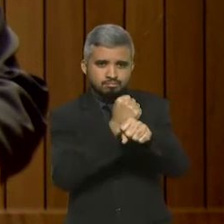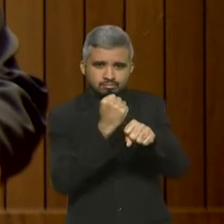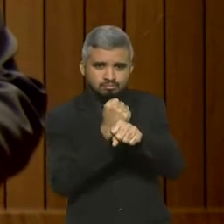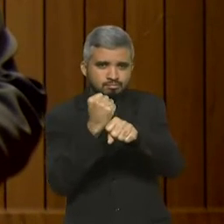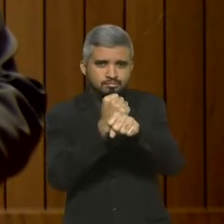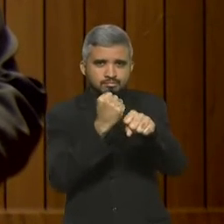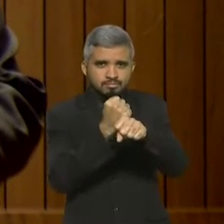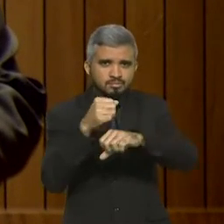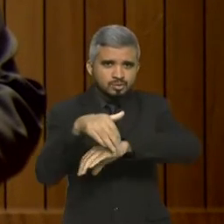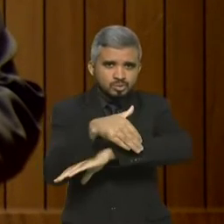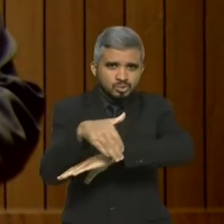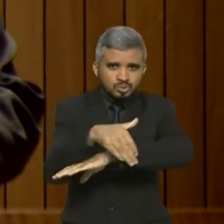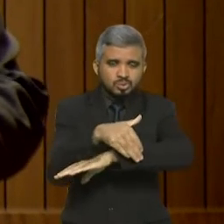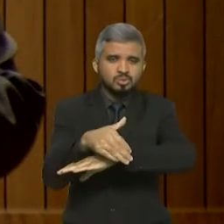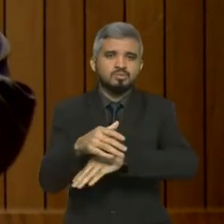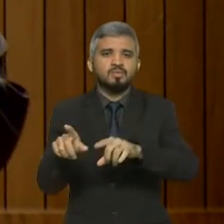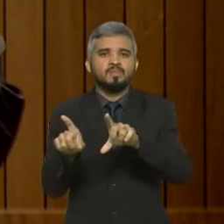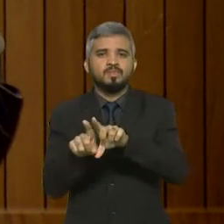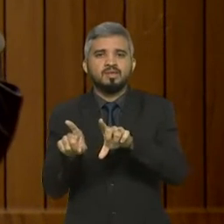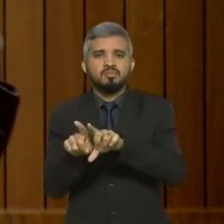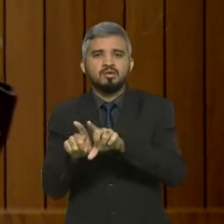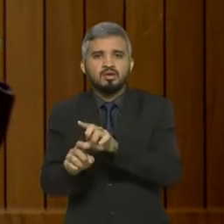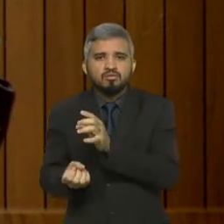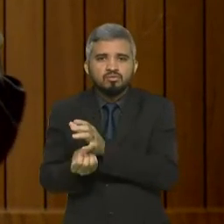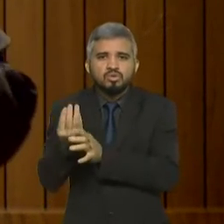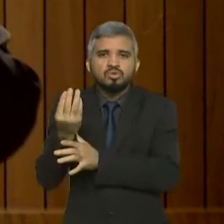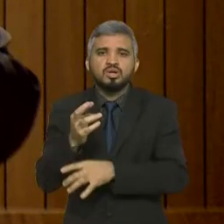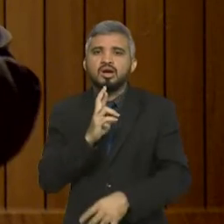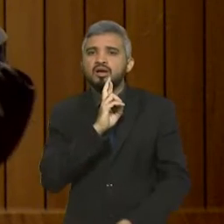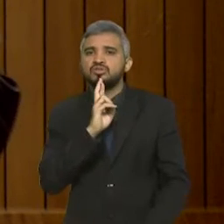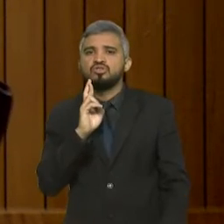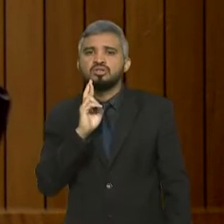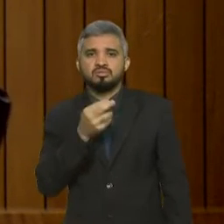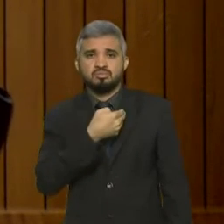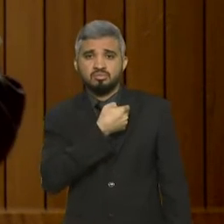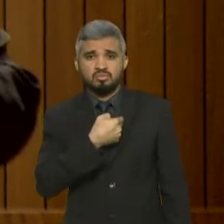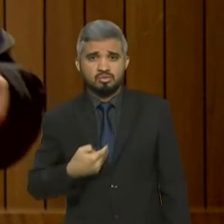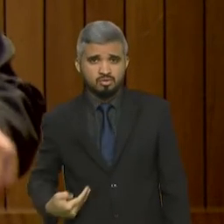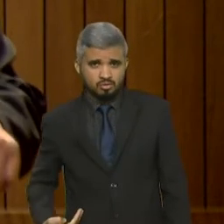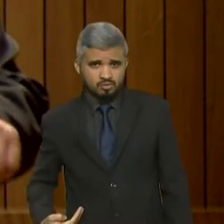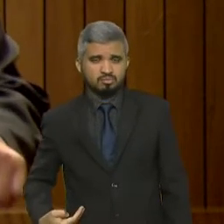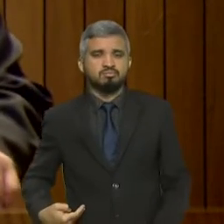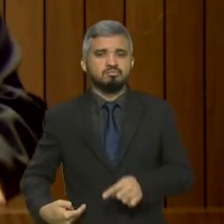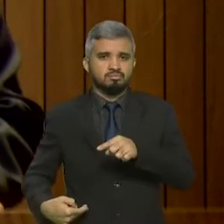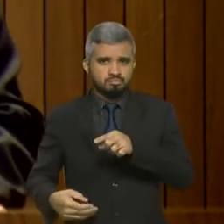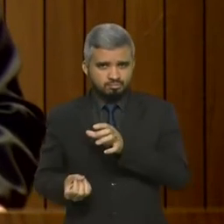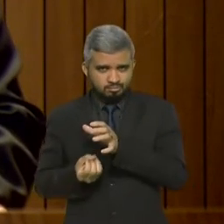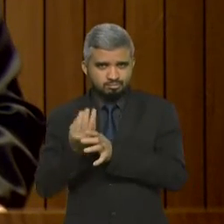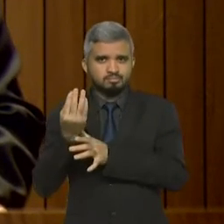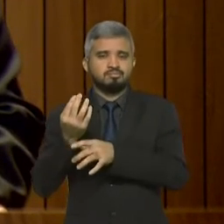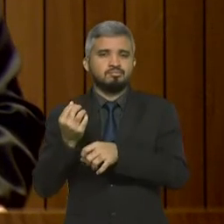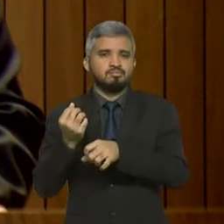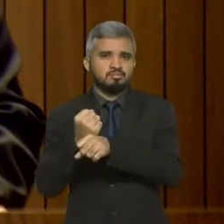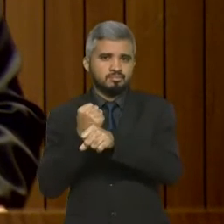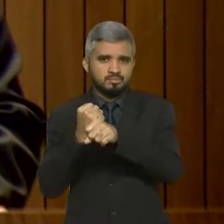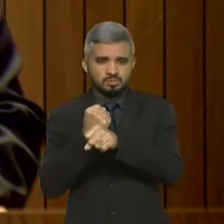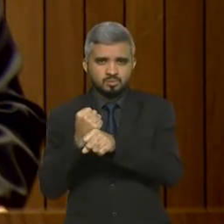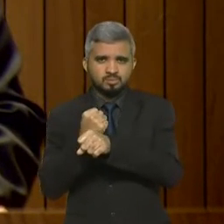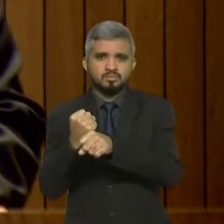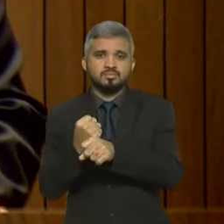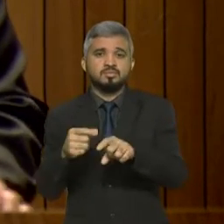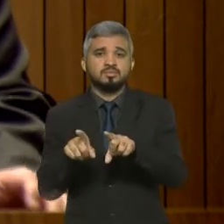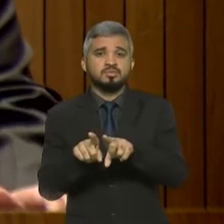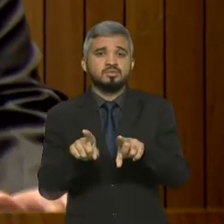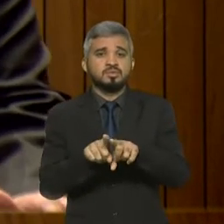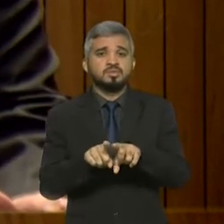Conseguimos também trazer, através de nossa indicação e um trabalho nosso, hoje o Hospital Macro